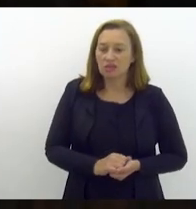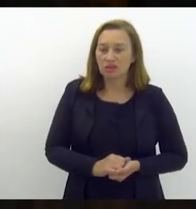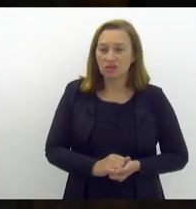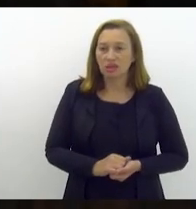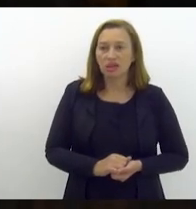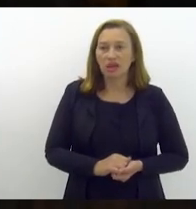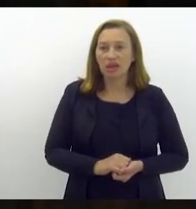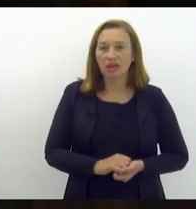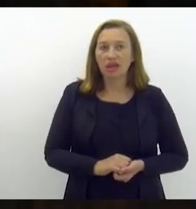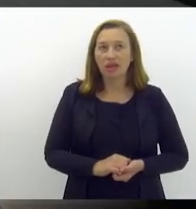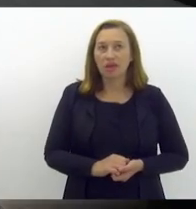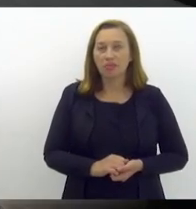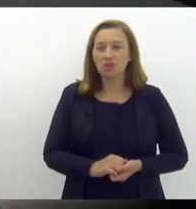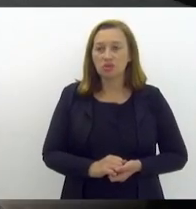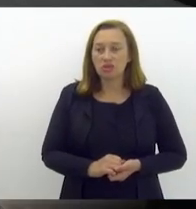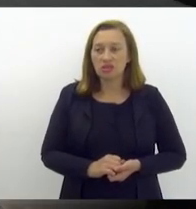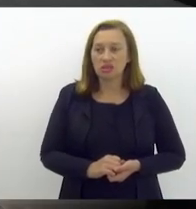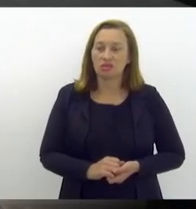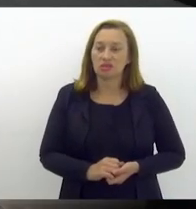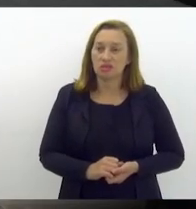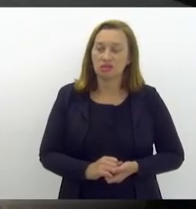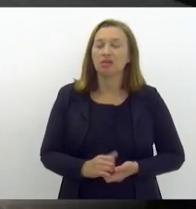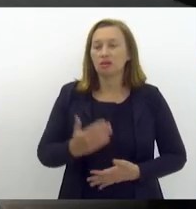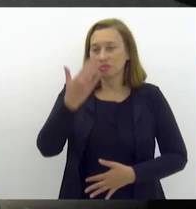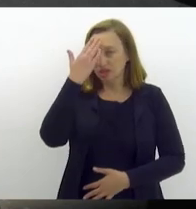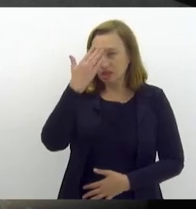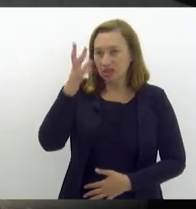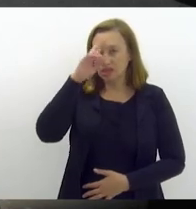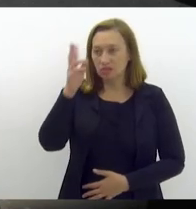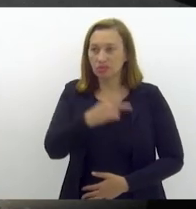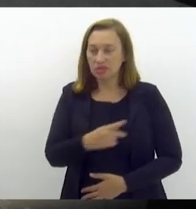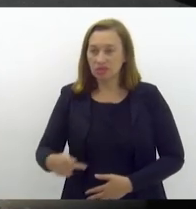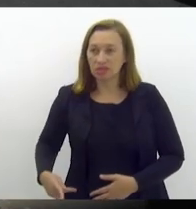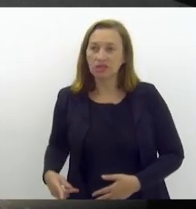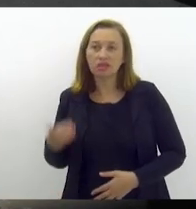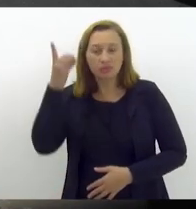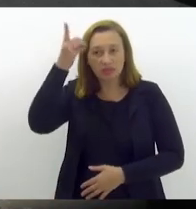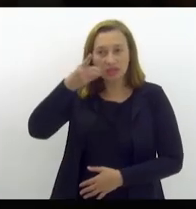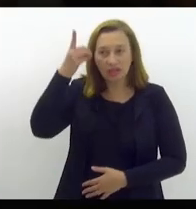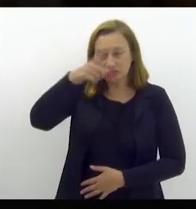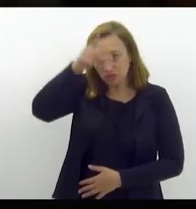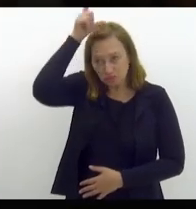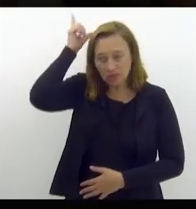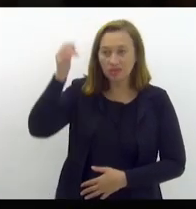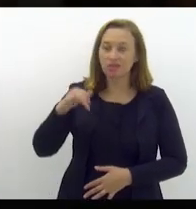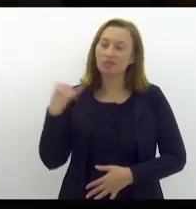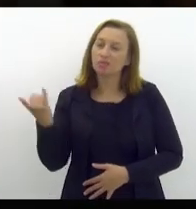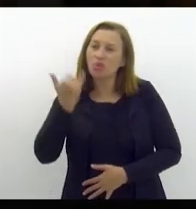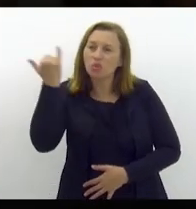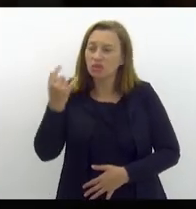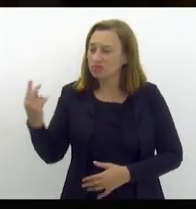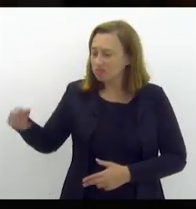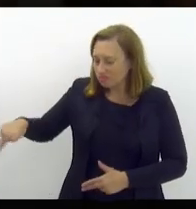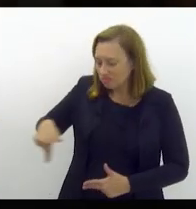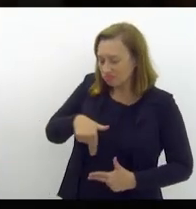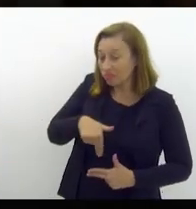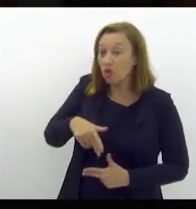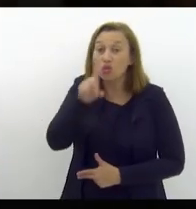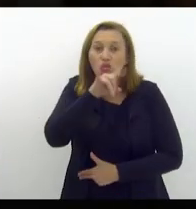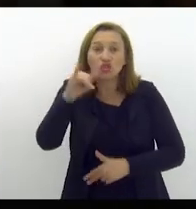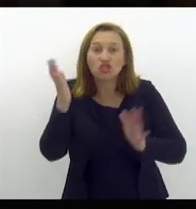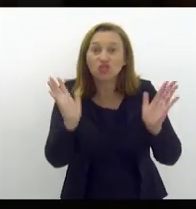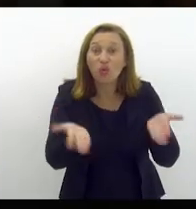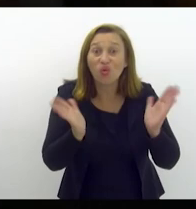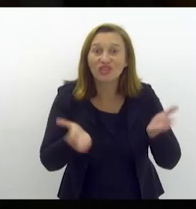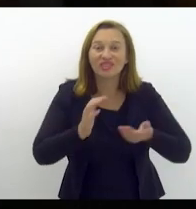10 minutos. Muito obrigada, senhor presidente Luiz Paulo. Super importante vir nessa tribuna no dia de